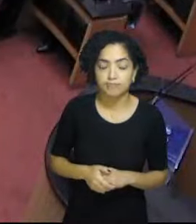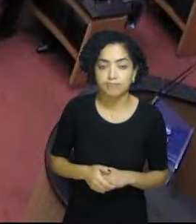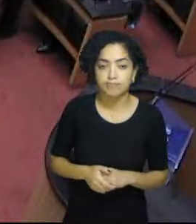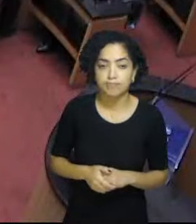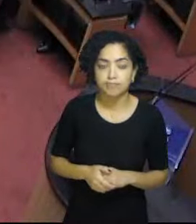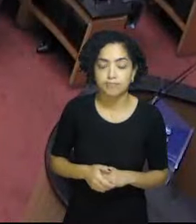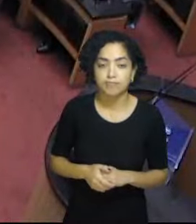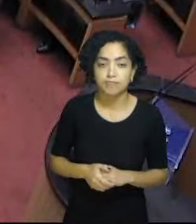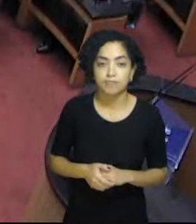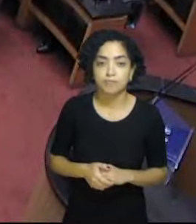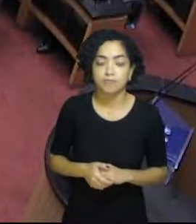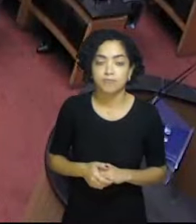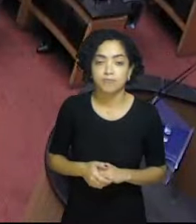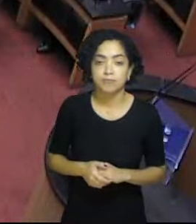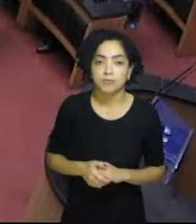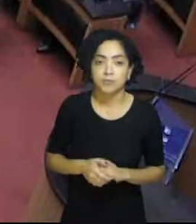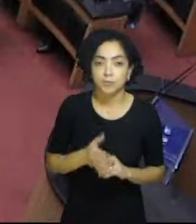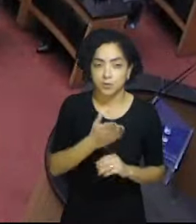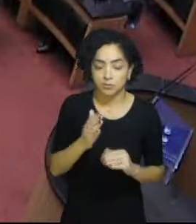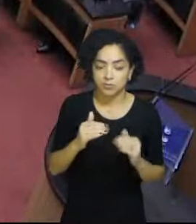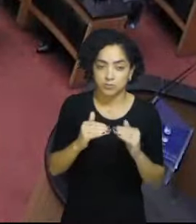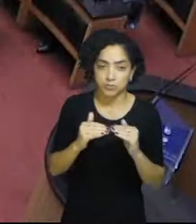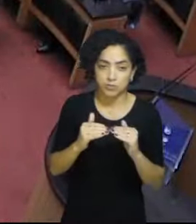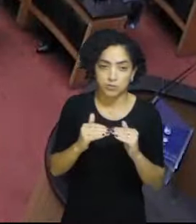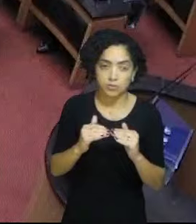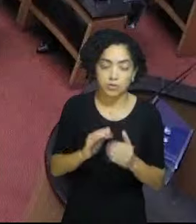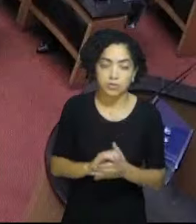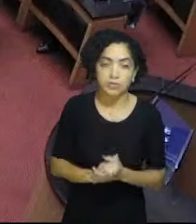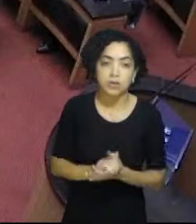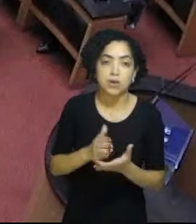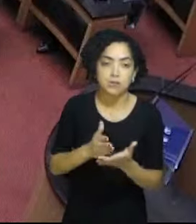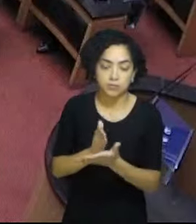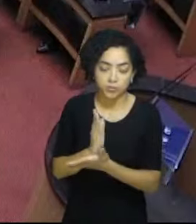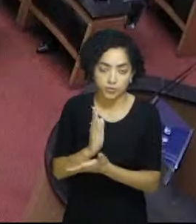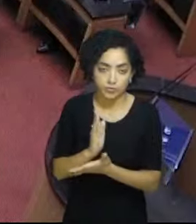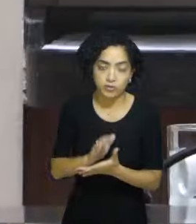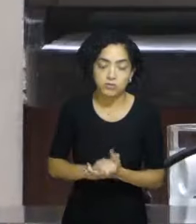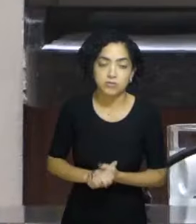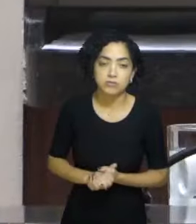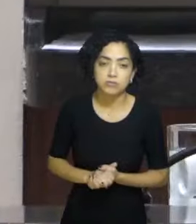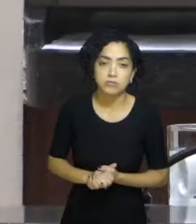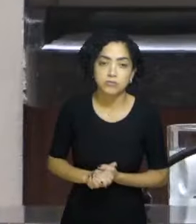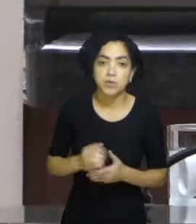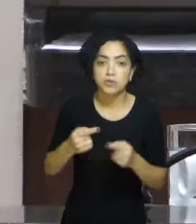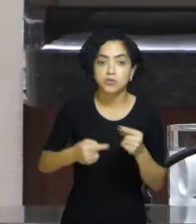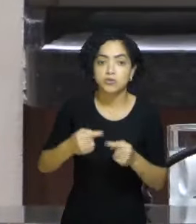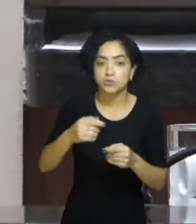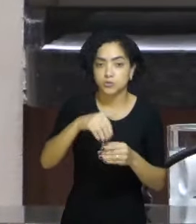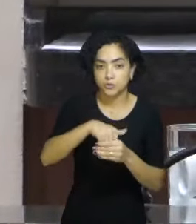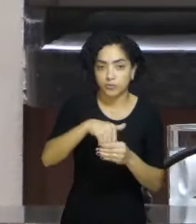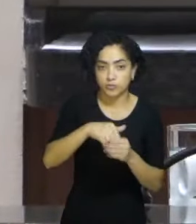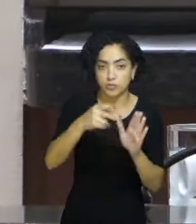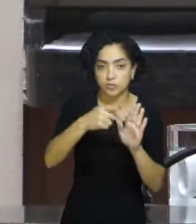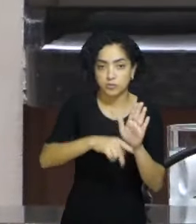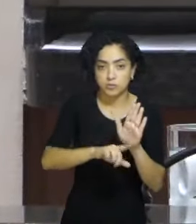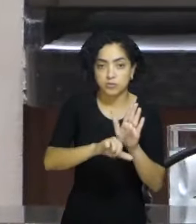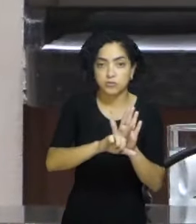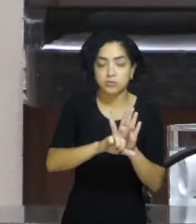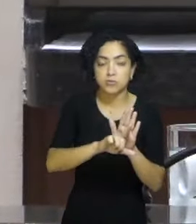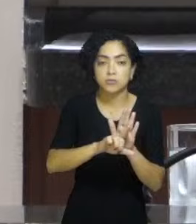discutir em votação, deputados que aprovam permaneçam como se encontra. Aprovado por unanimidade. Discussão e votação em turno único do projeto de